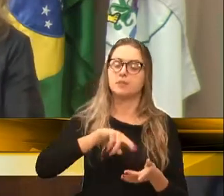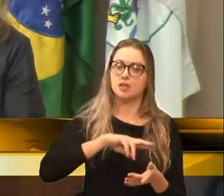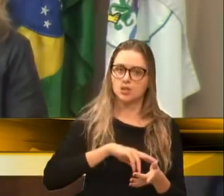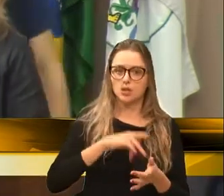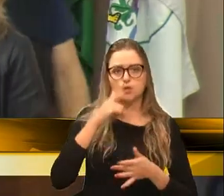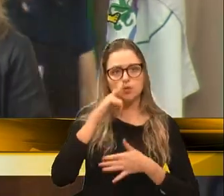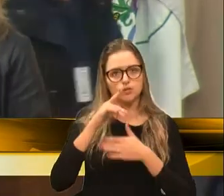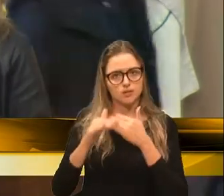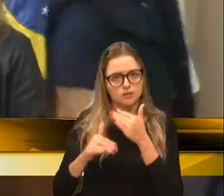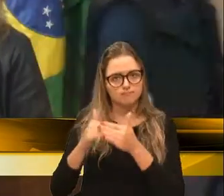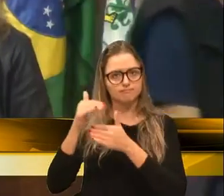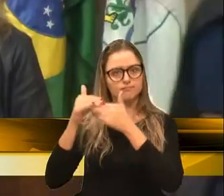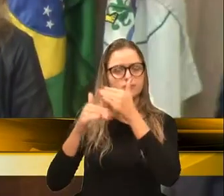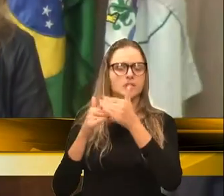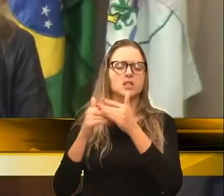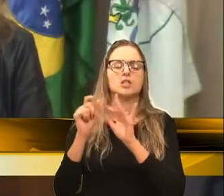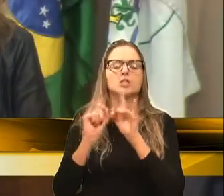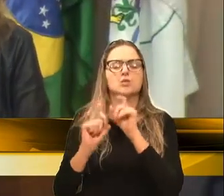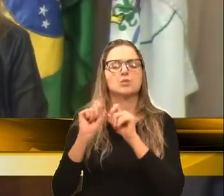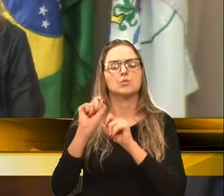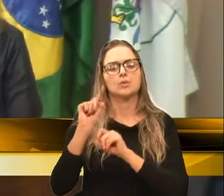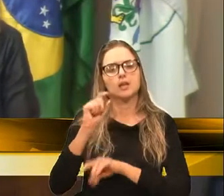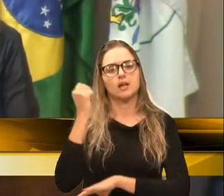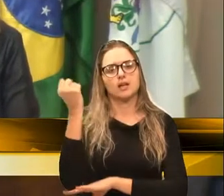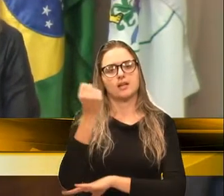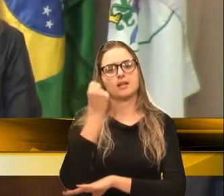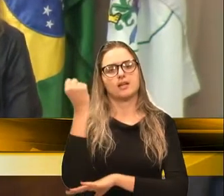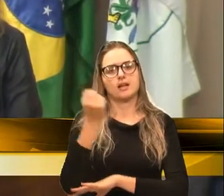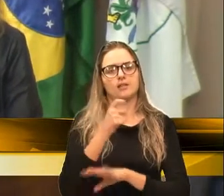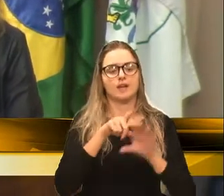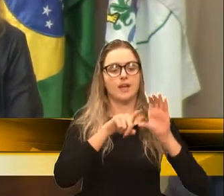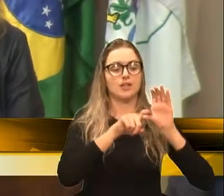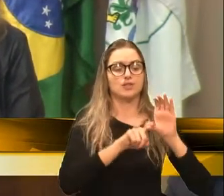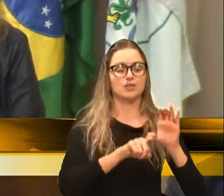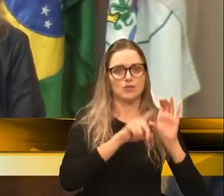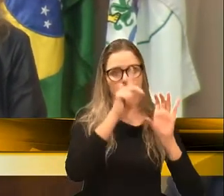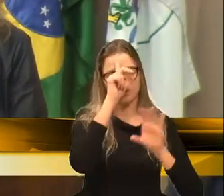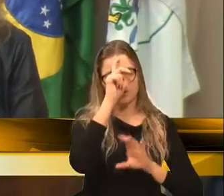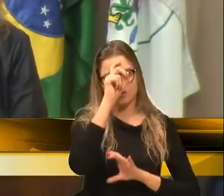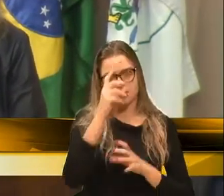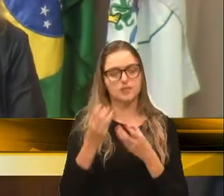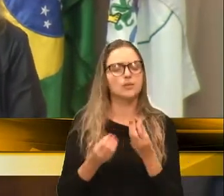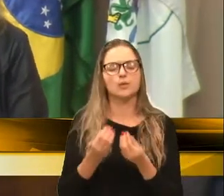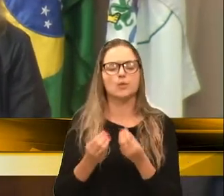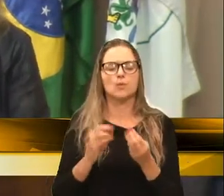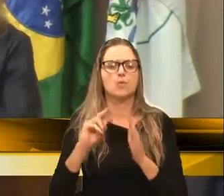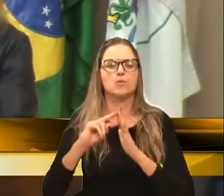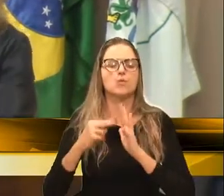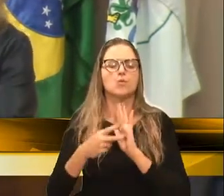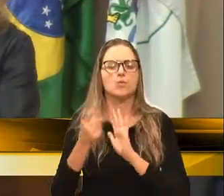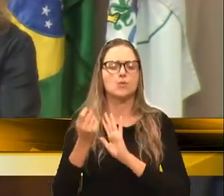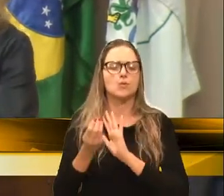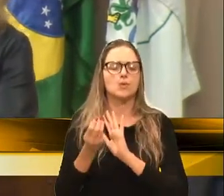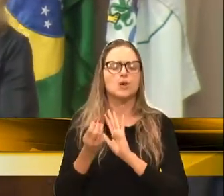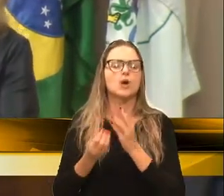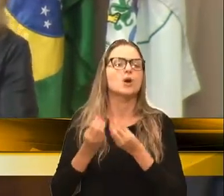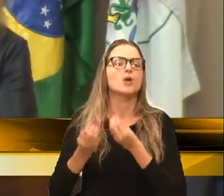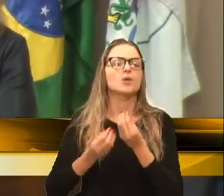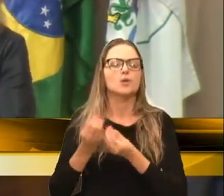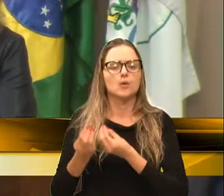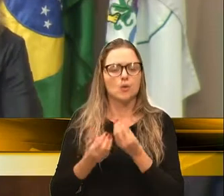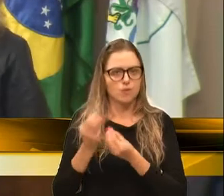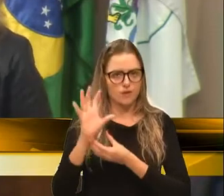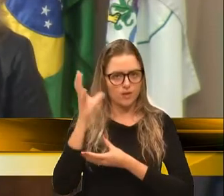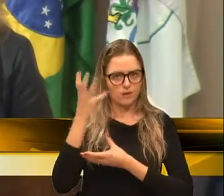uma volta nessa situação tão grave que é o endividamento dos hospitais. Então, como é que é? Como se dá